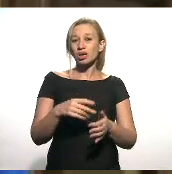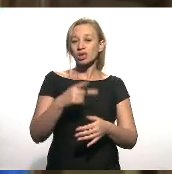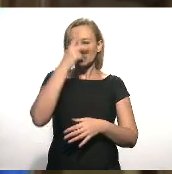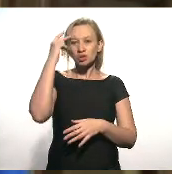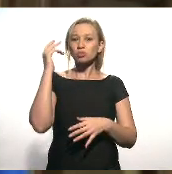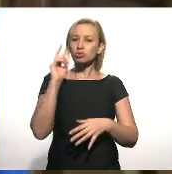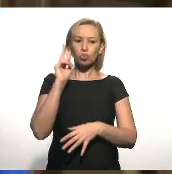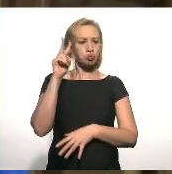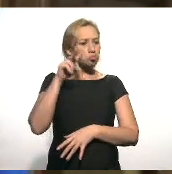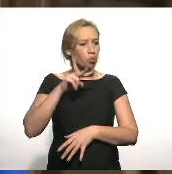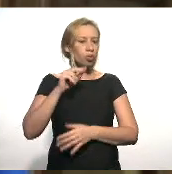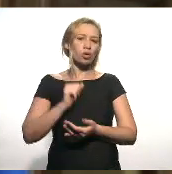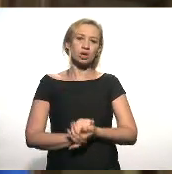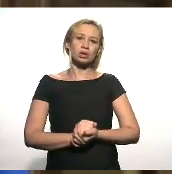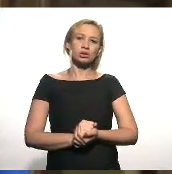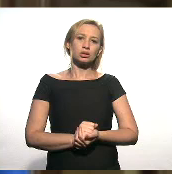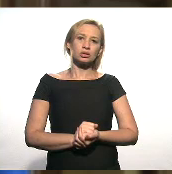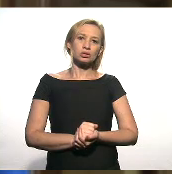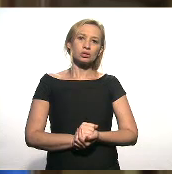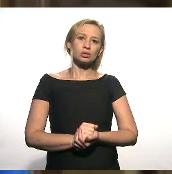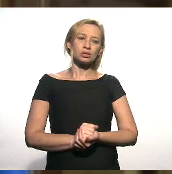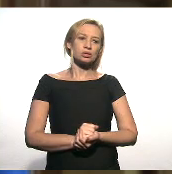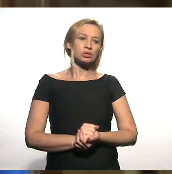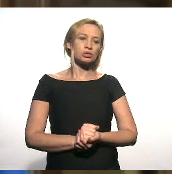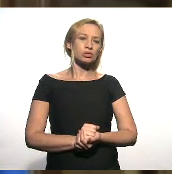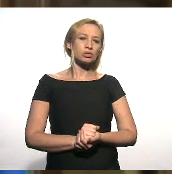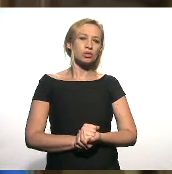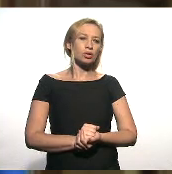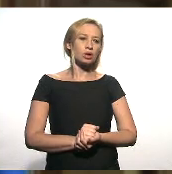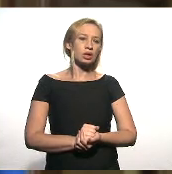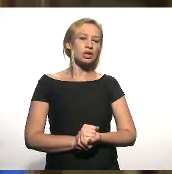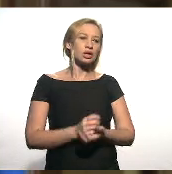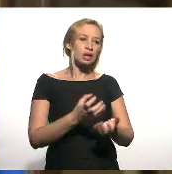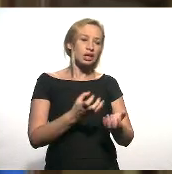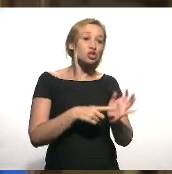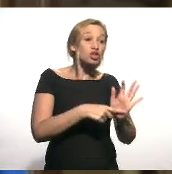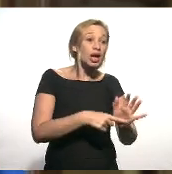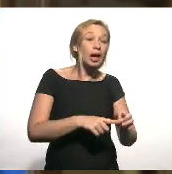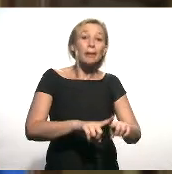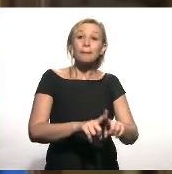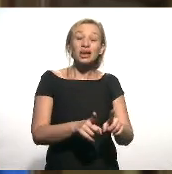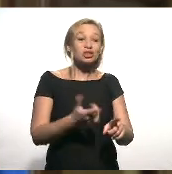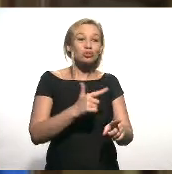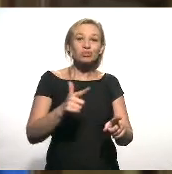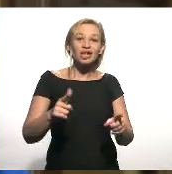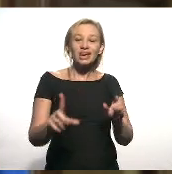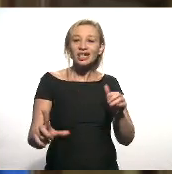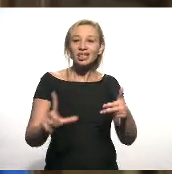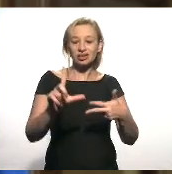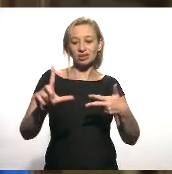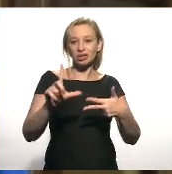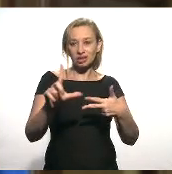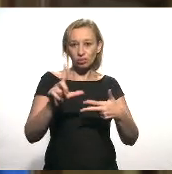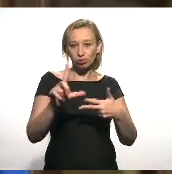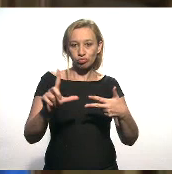que olhe, com boa vontade o camelô, mas não tem legislação para abrigar aqueles que têm o pequeno